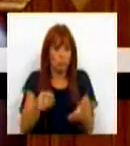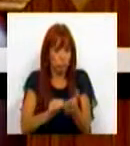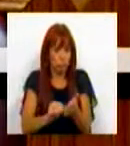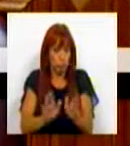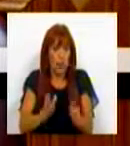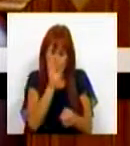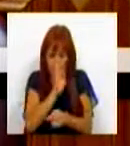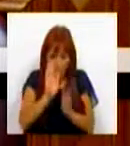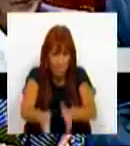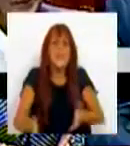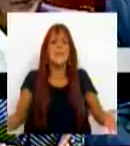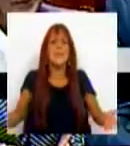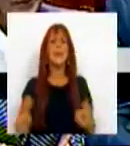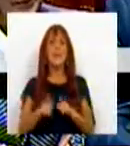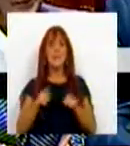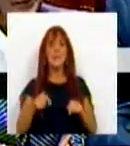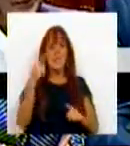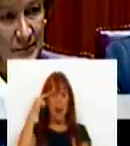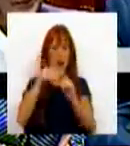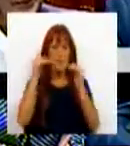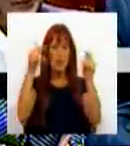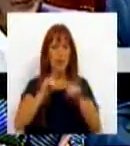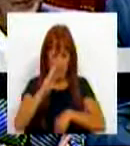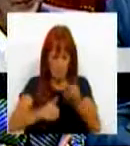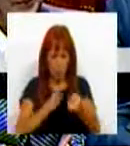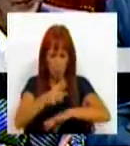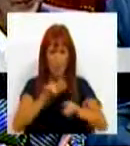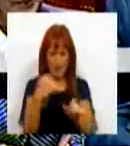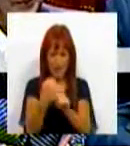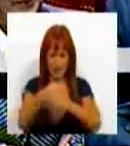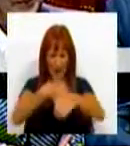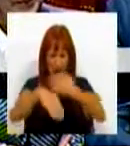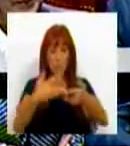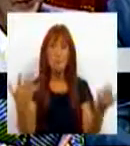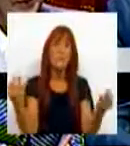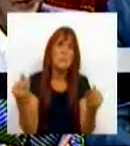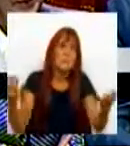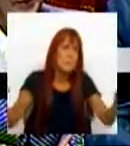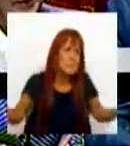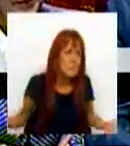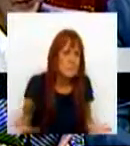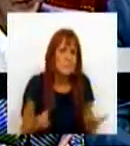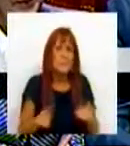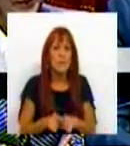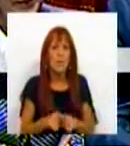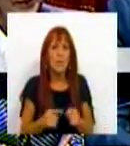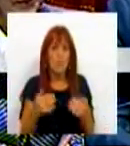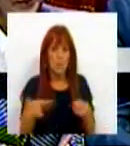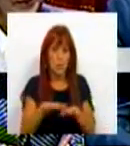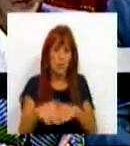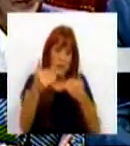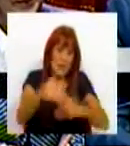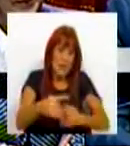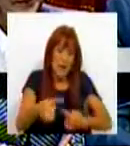inscrita. Temos que a concretizar e temos que ter a ambição de prosseguir este trabalho, claro, com o espaço limitado que